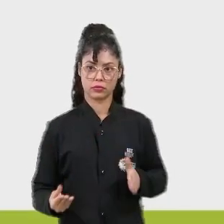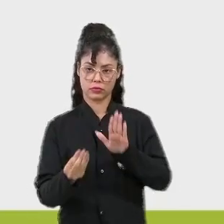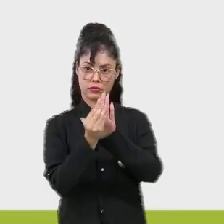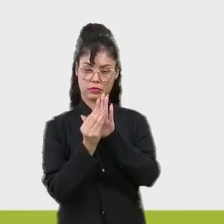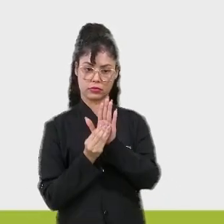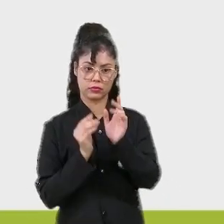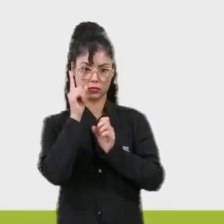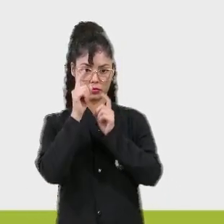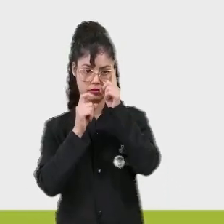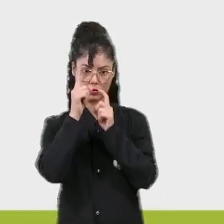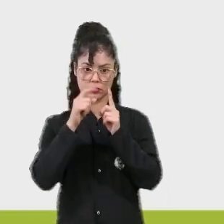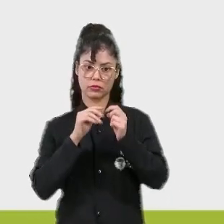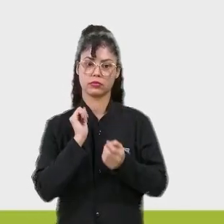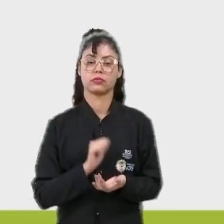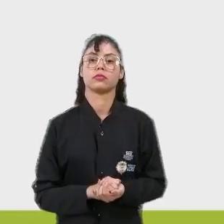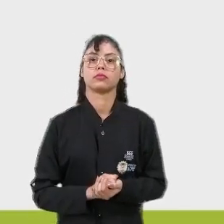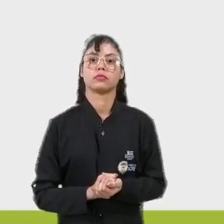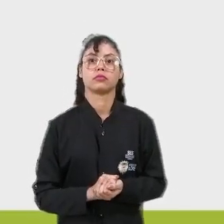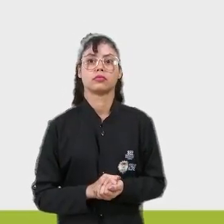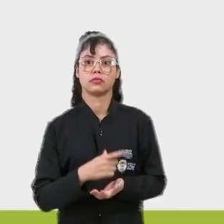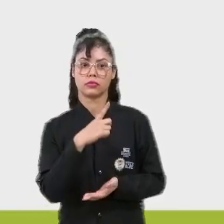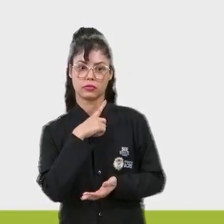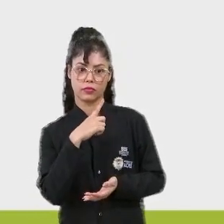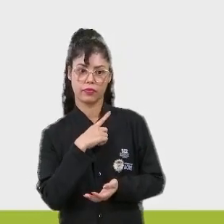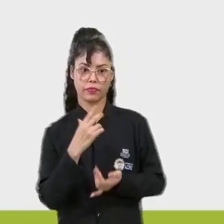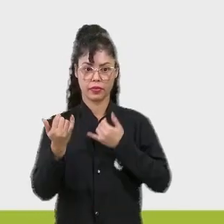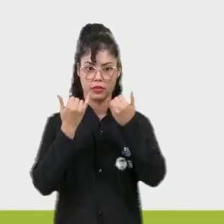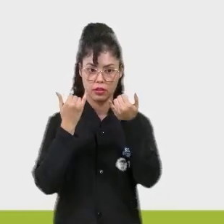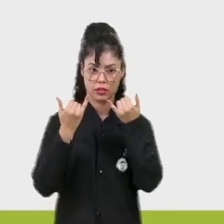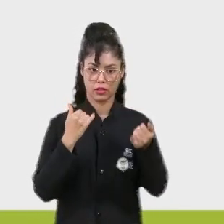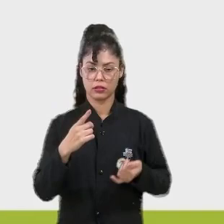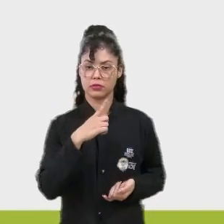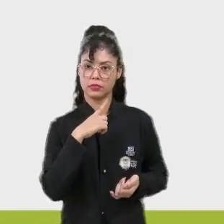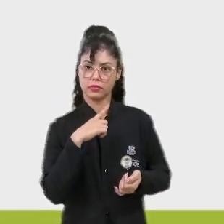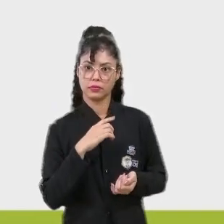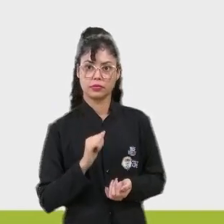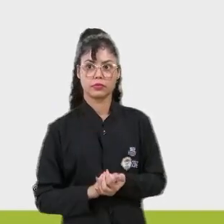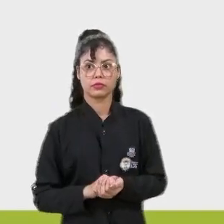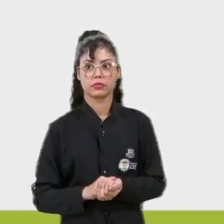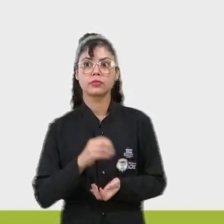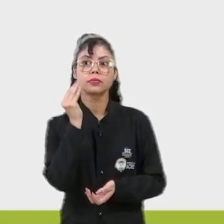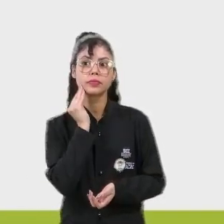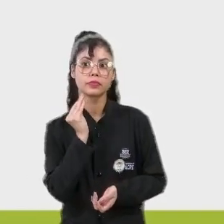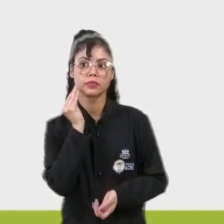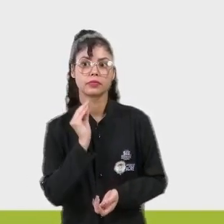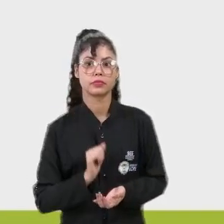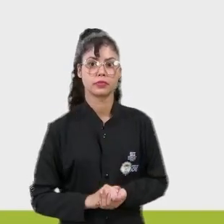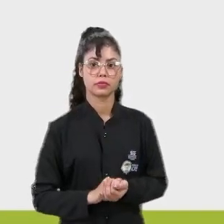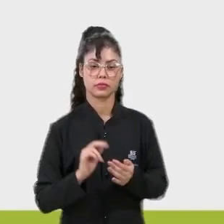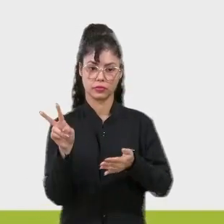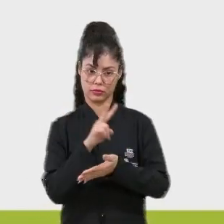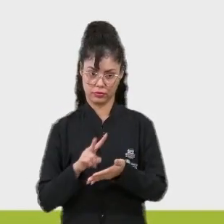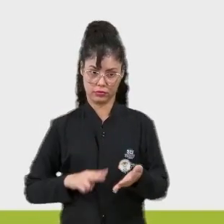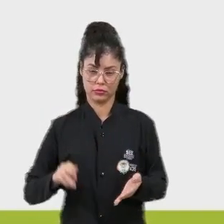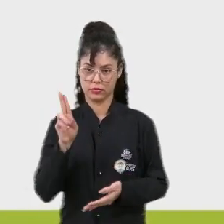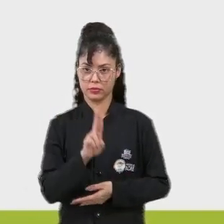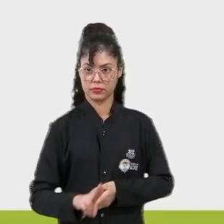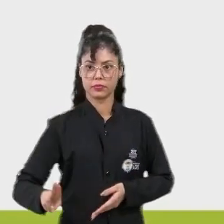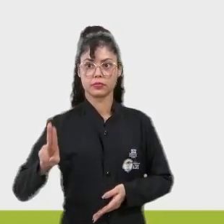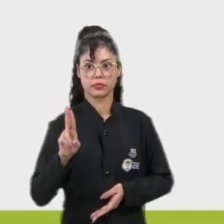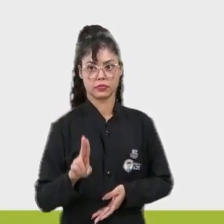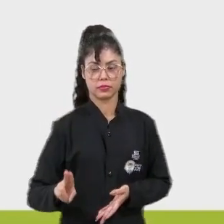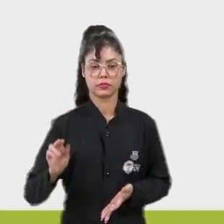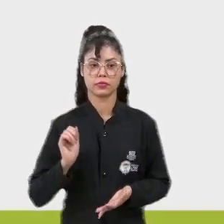recurso expressivo que esse anúncio utiliza para convencer esse leitor? No caso, aí, utilizar